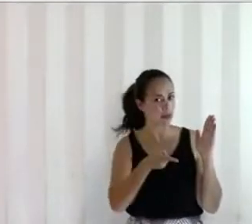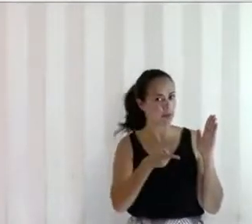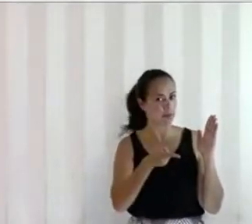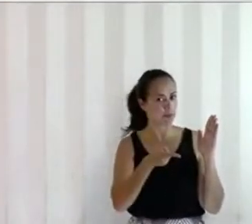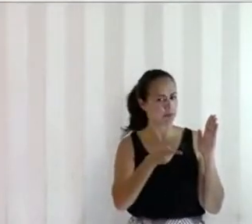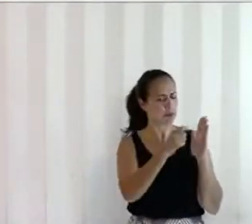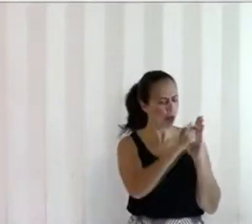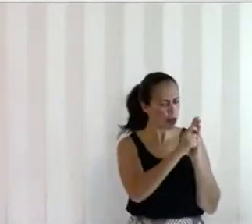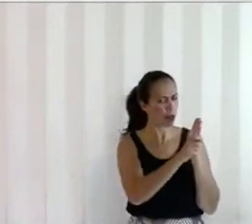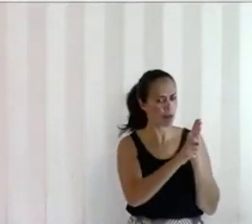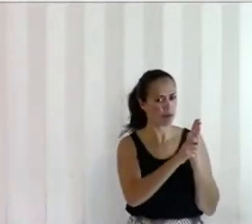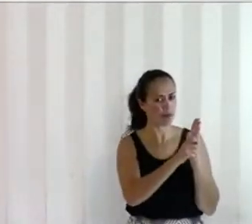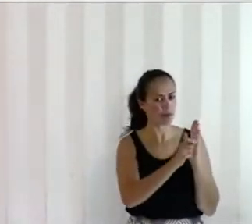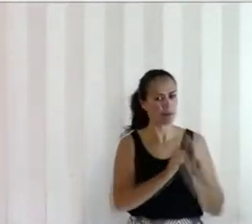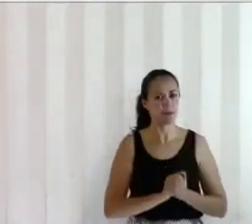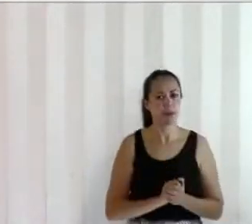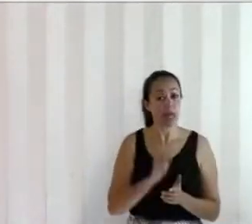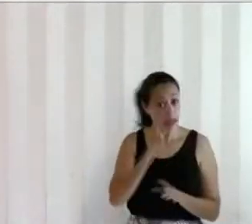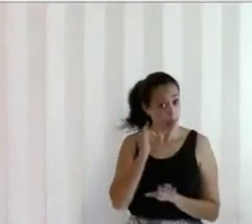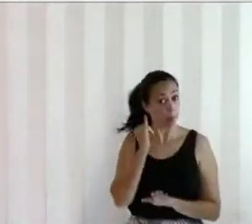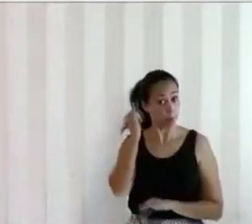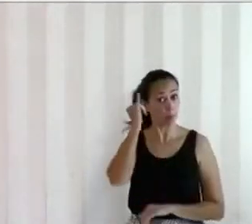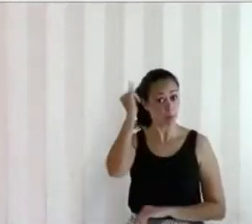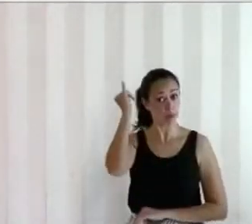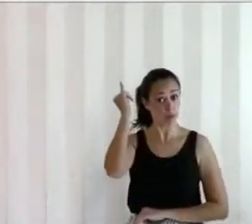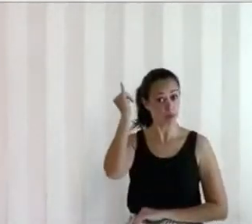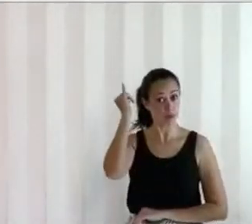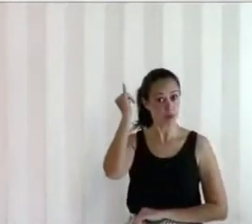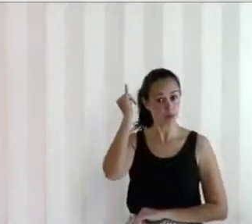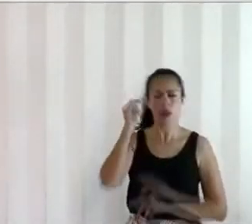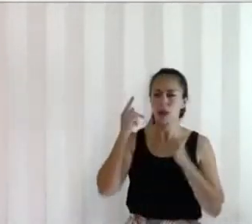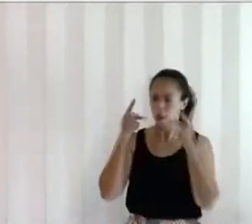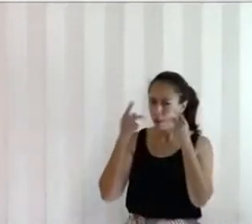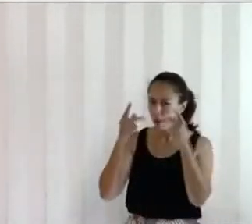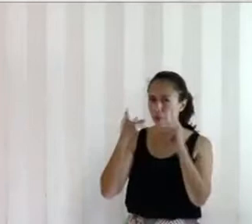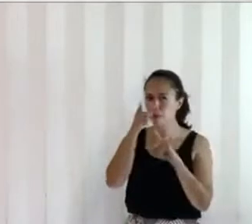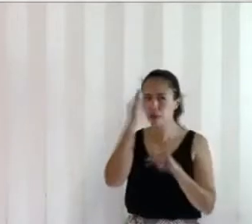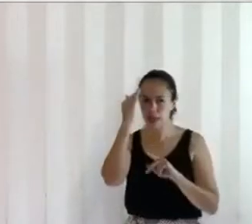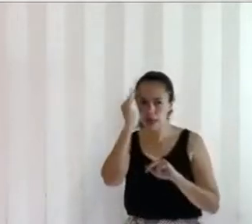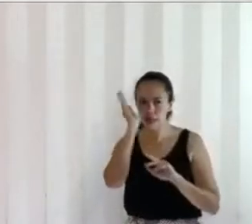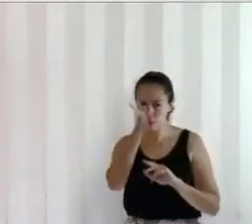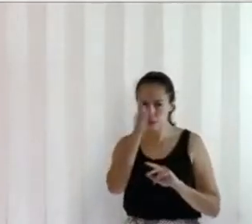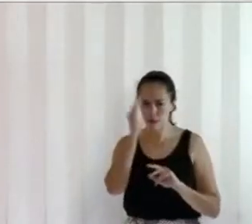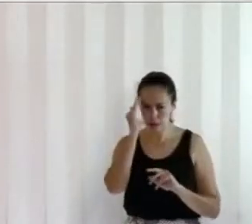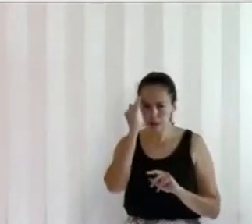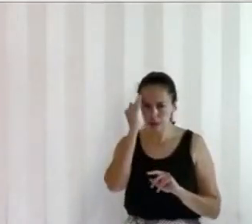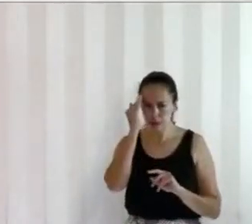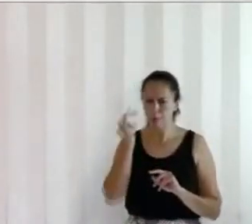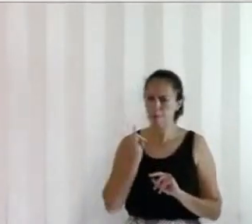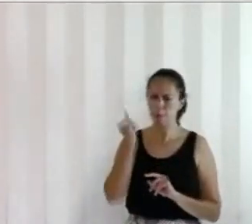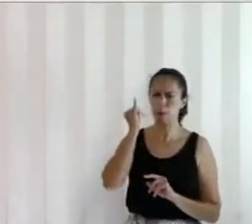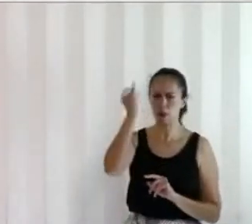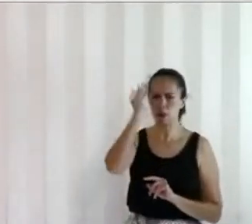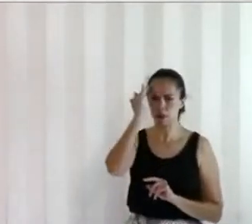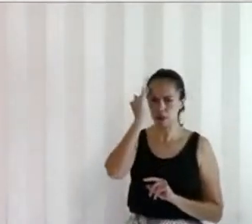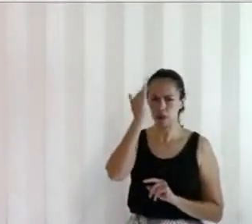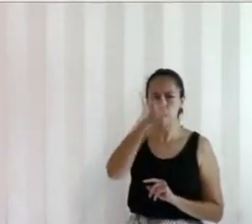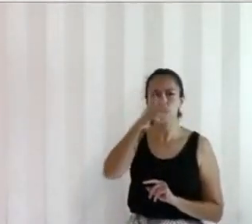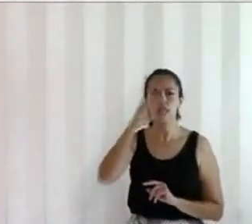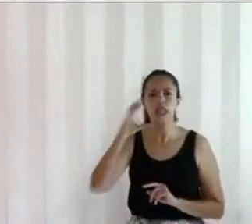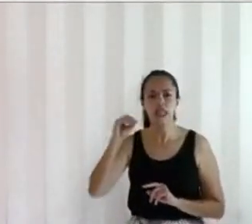importante. Você vai entender no decorrer da exposição o quanto é importante